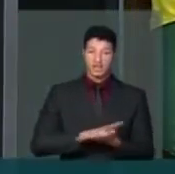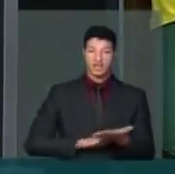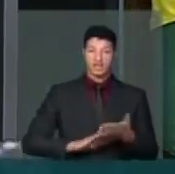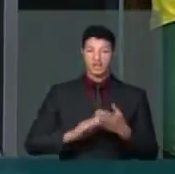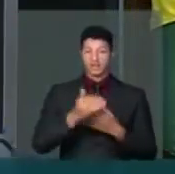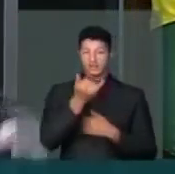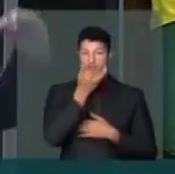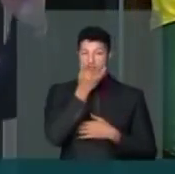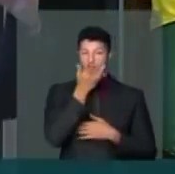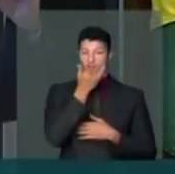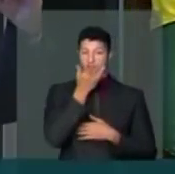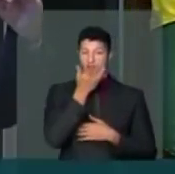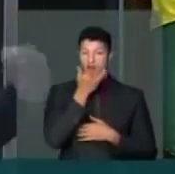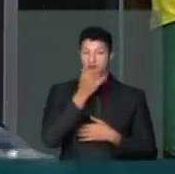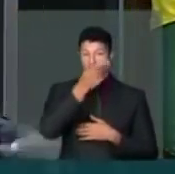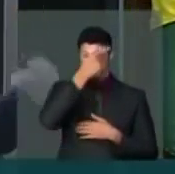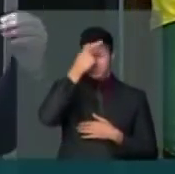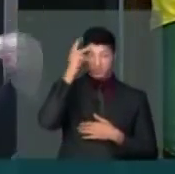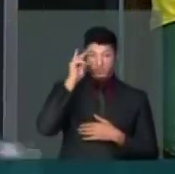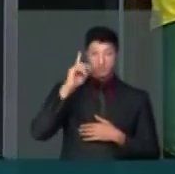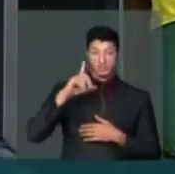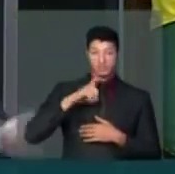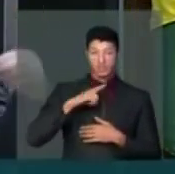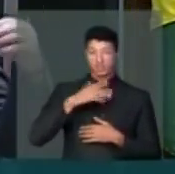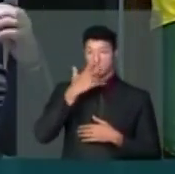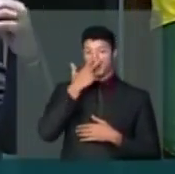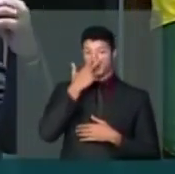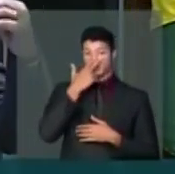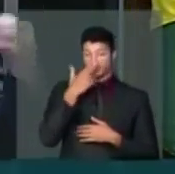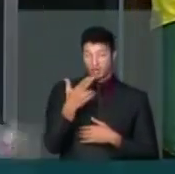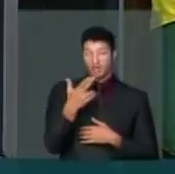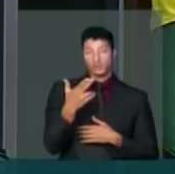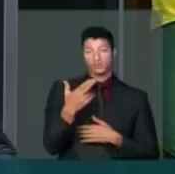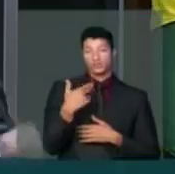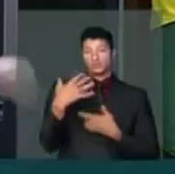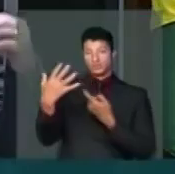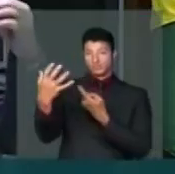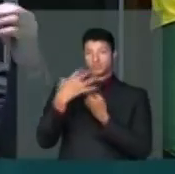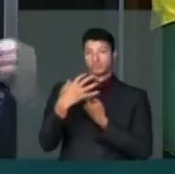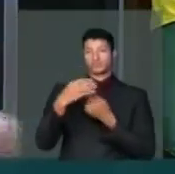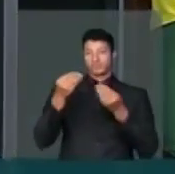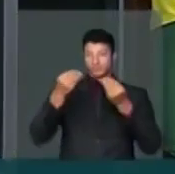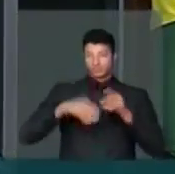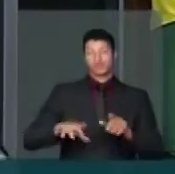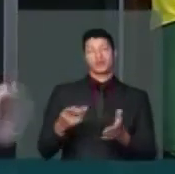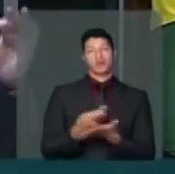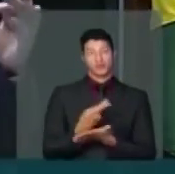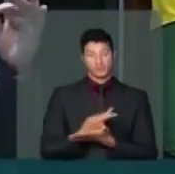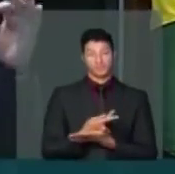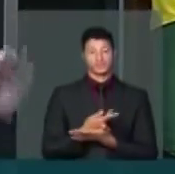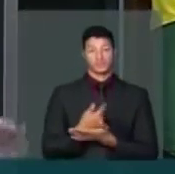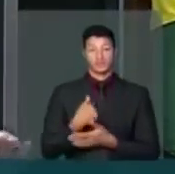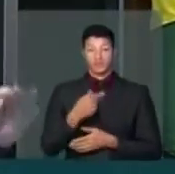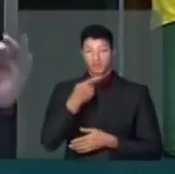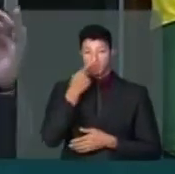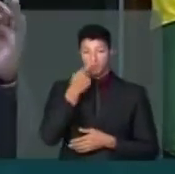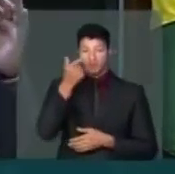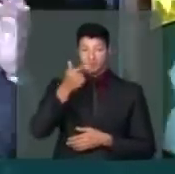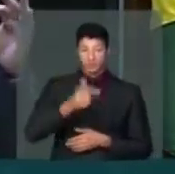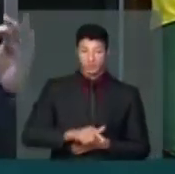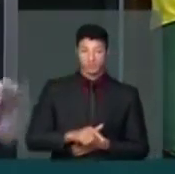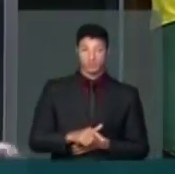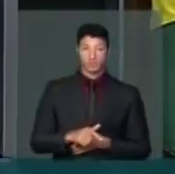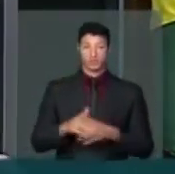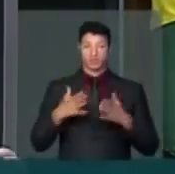desculpar com quem tenha se julgado agredido injustamente. Eu vou repetir